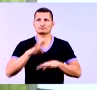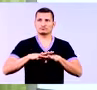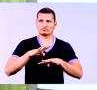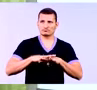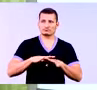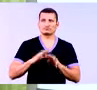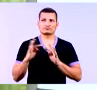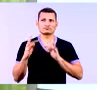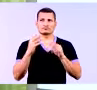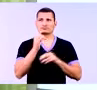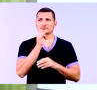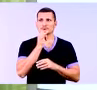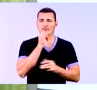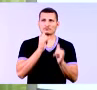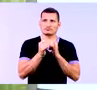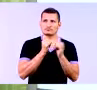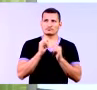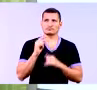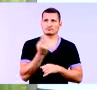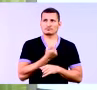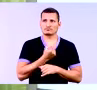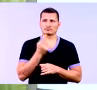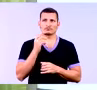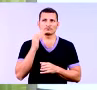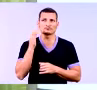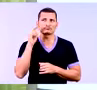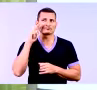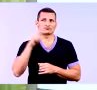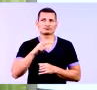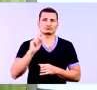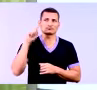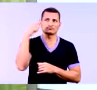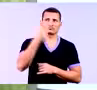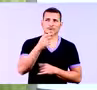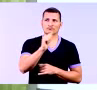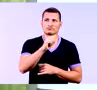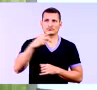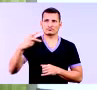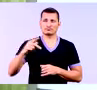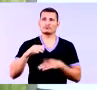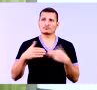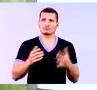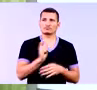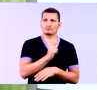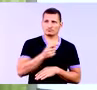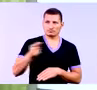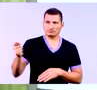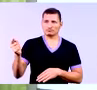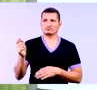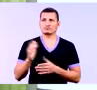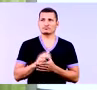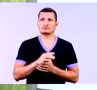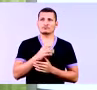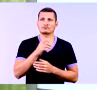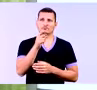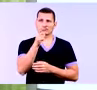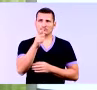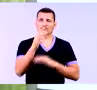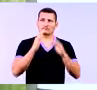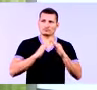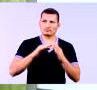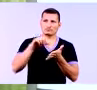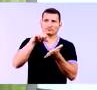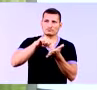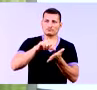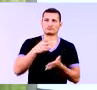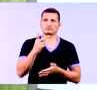modelos de informações nós veremos na nossa aplicação. Então, durante essa semana, você aí em casa, no polo, com seus